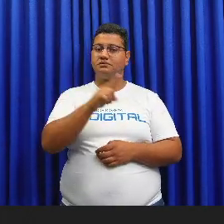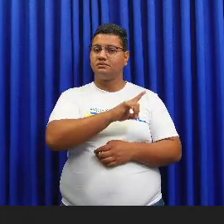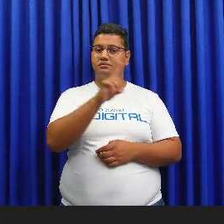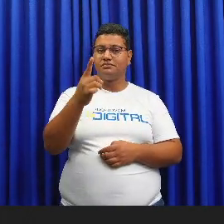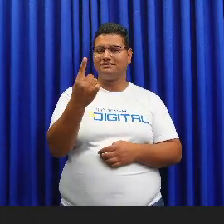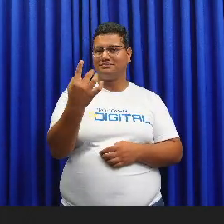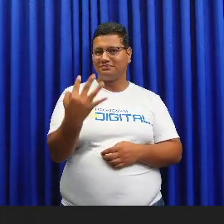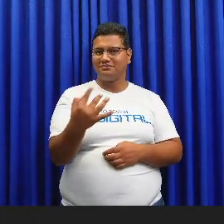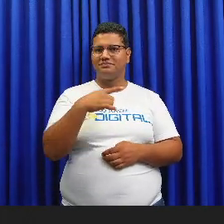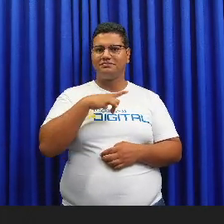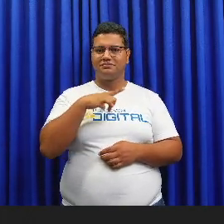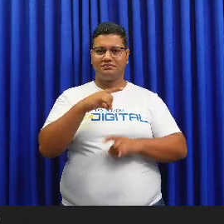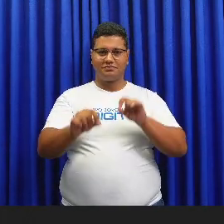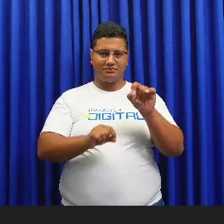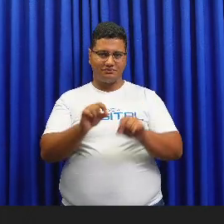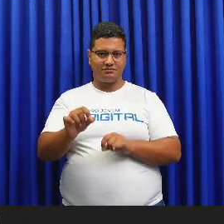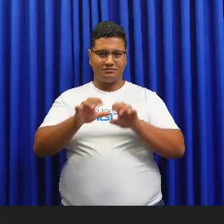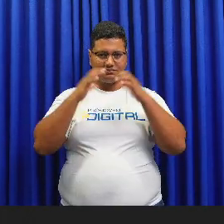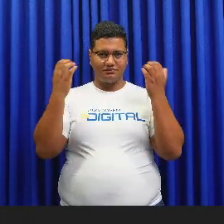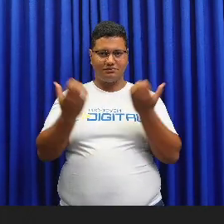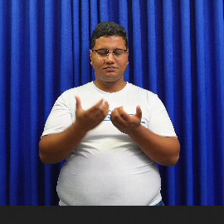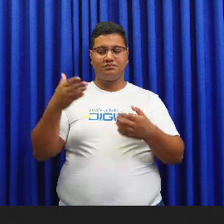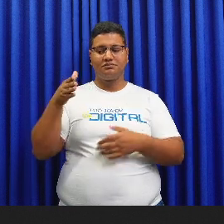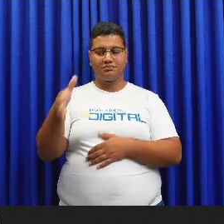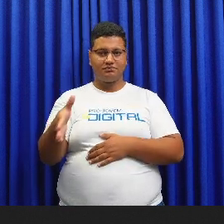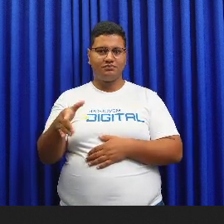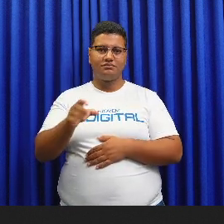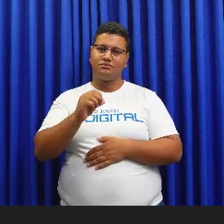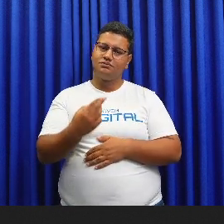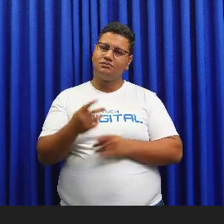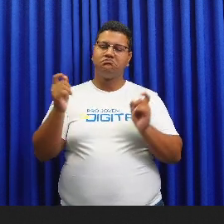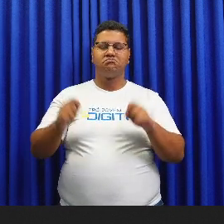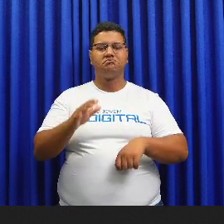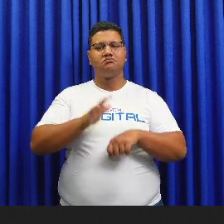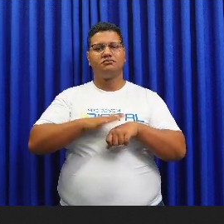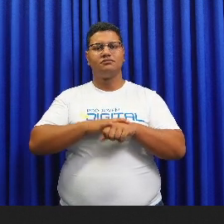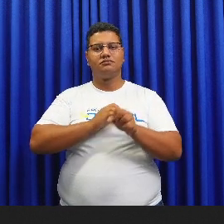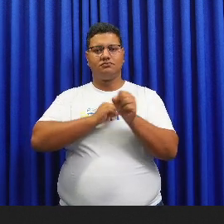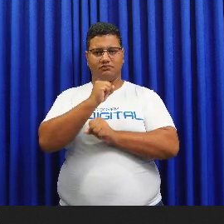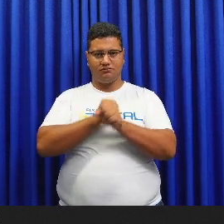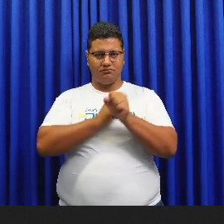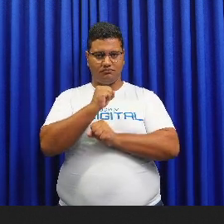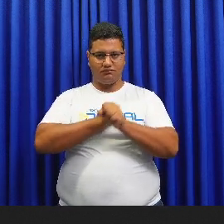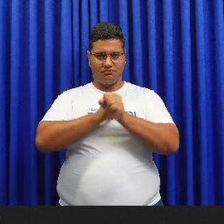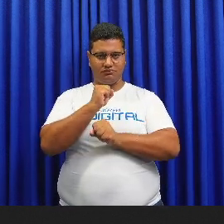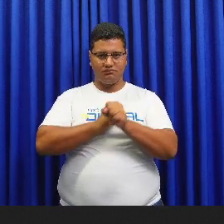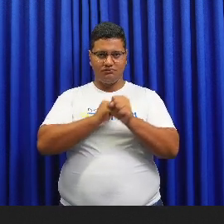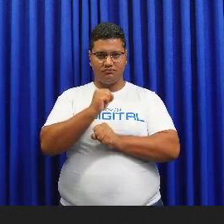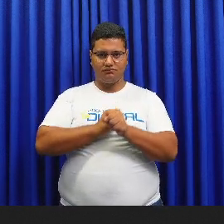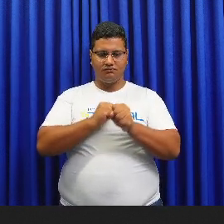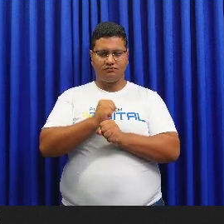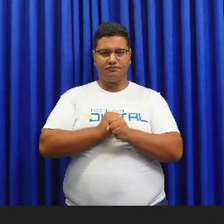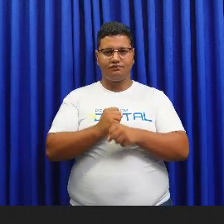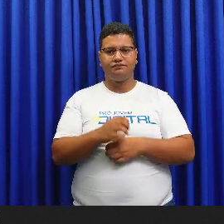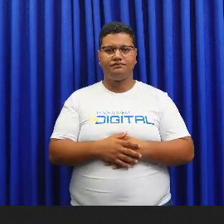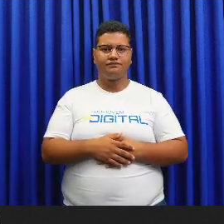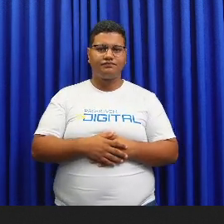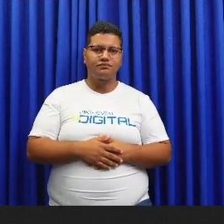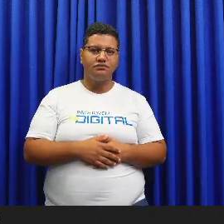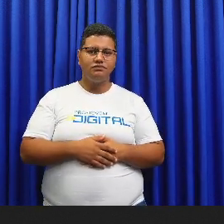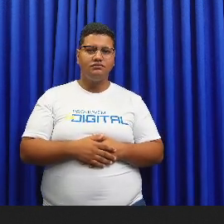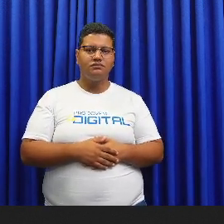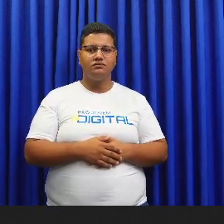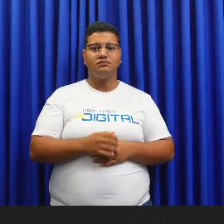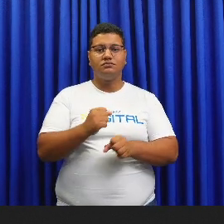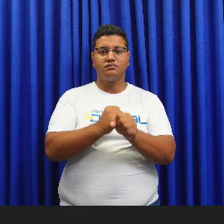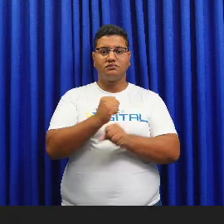14 eu tenho um evento para ir. Ou eu posso fazer por ano. Por ano, o ano ele já